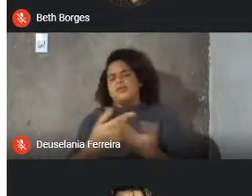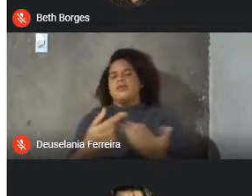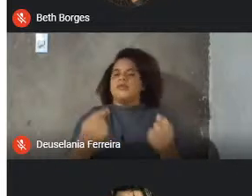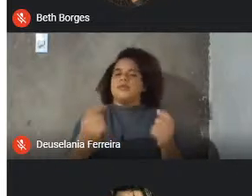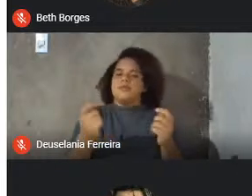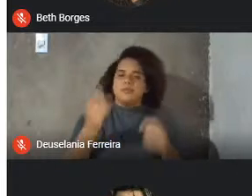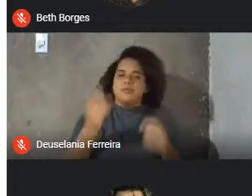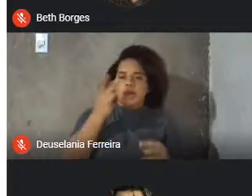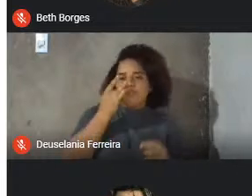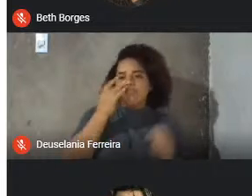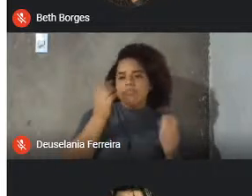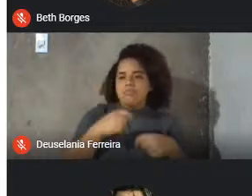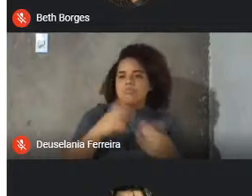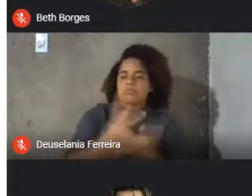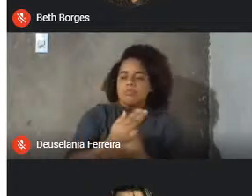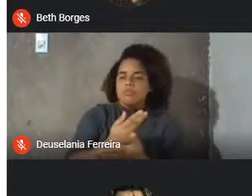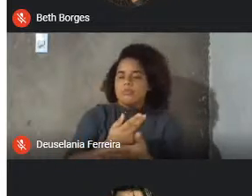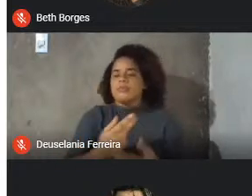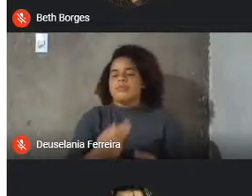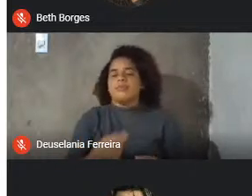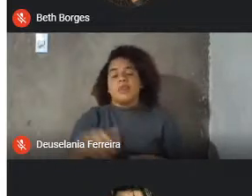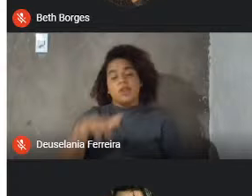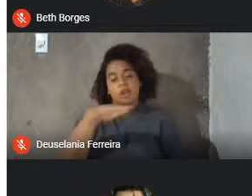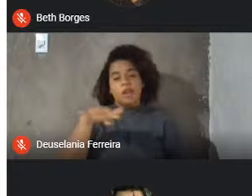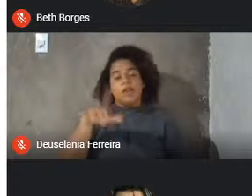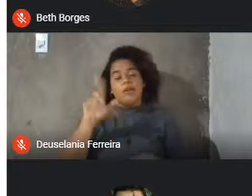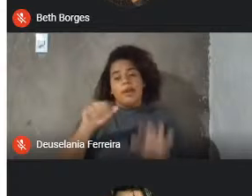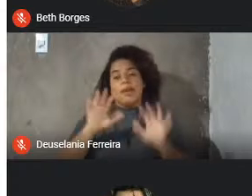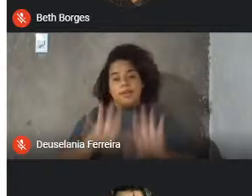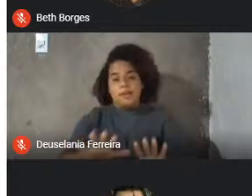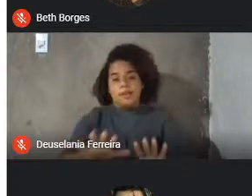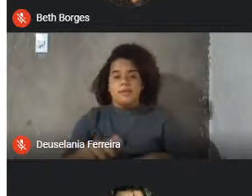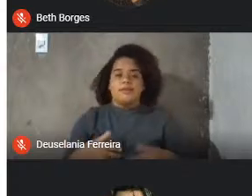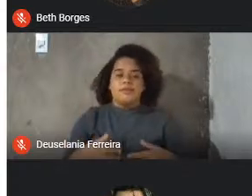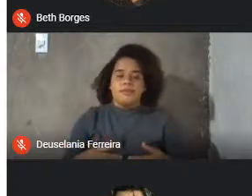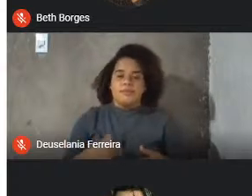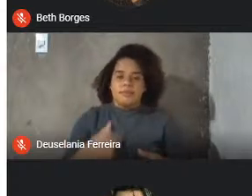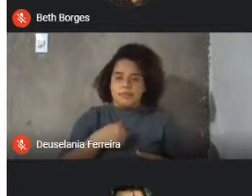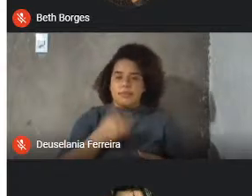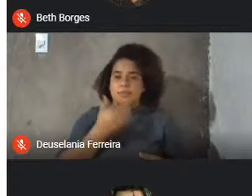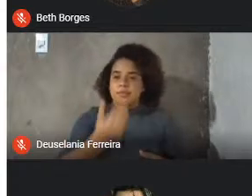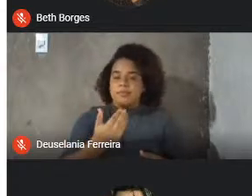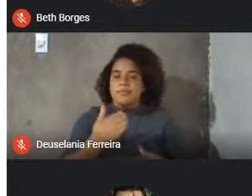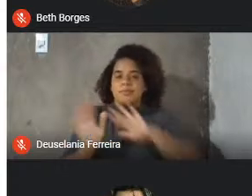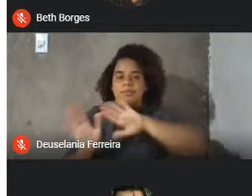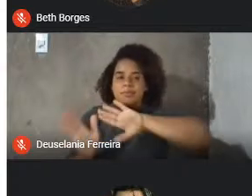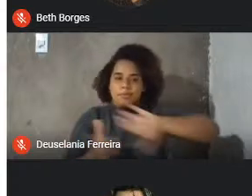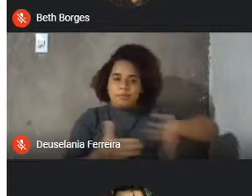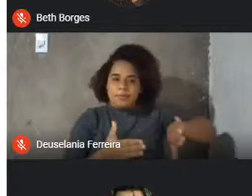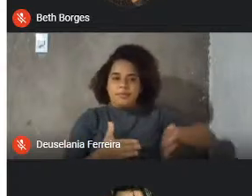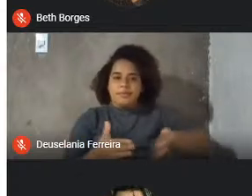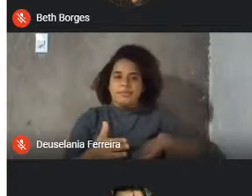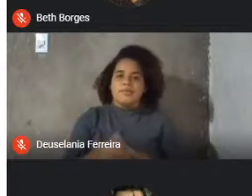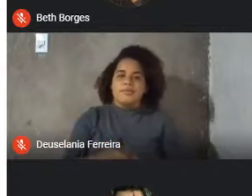maneira geral, é mais assim. Então é isso, tá? Eu vou pedir para o Rafael passar o slide, por favor.